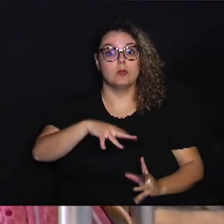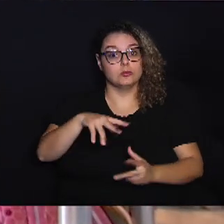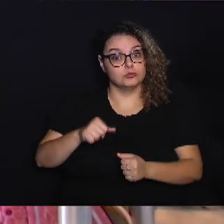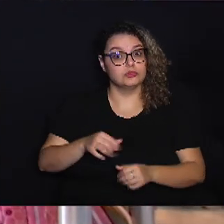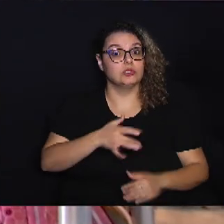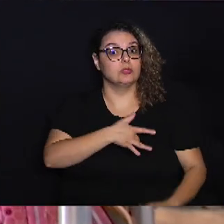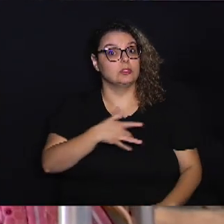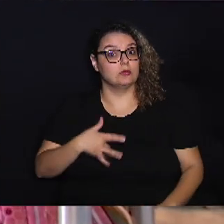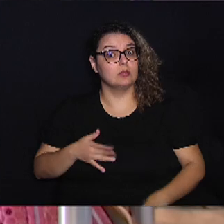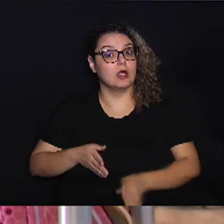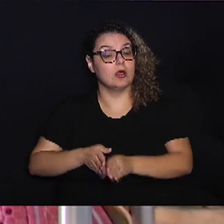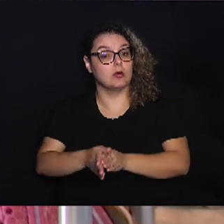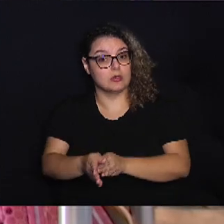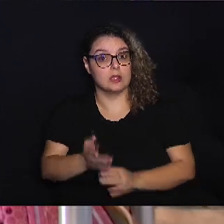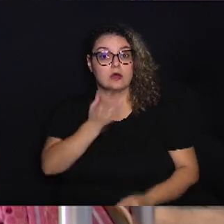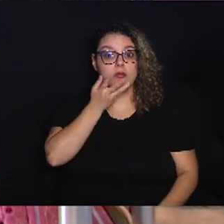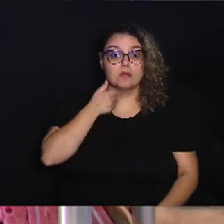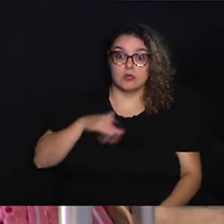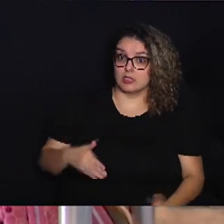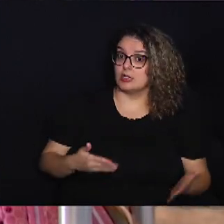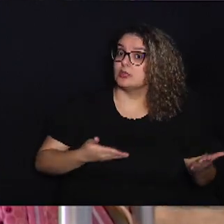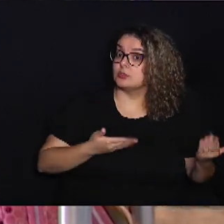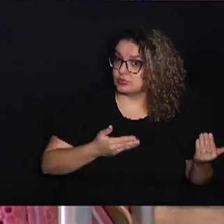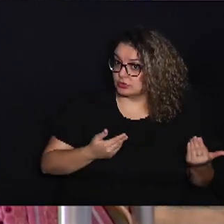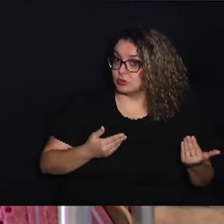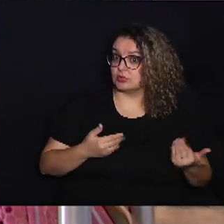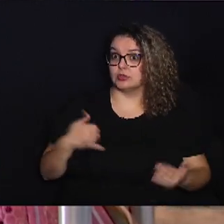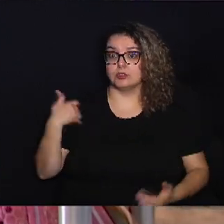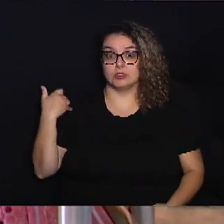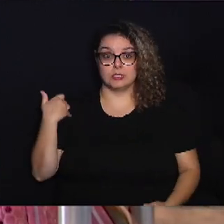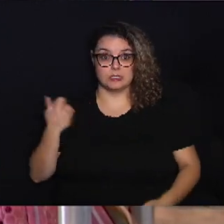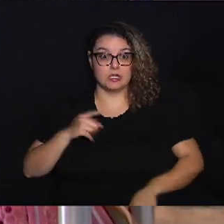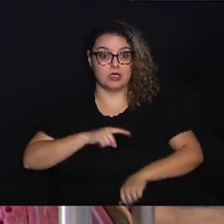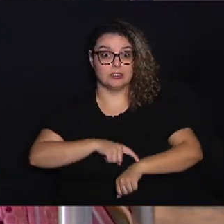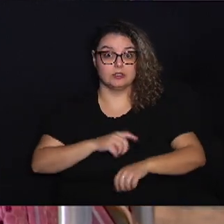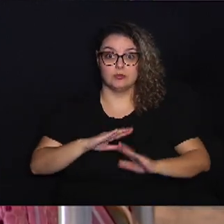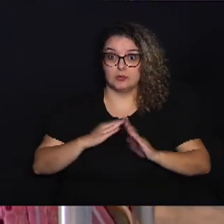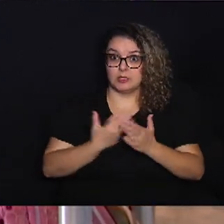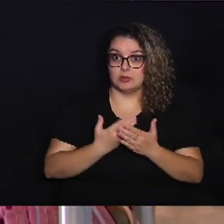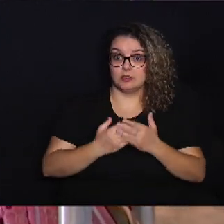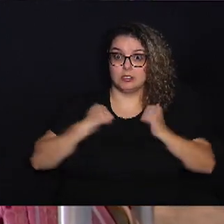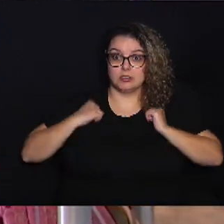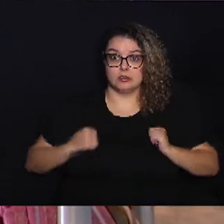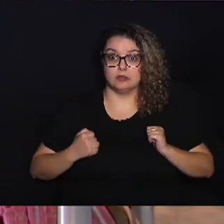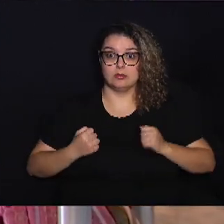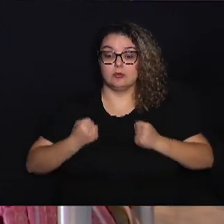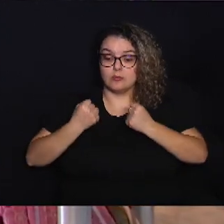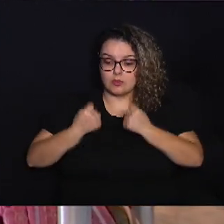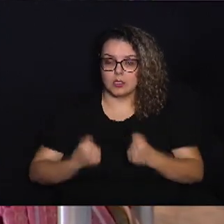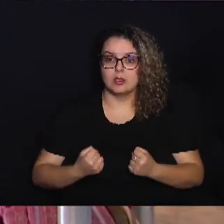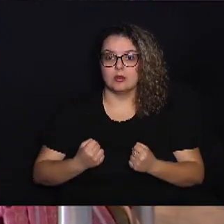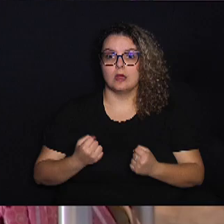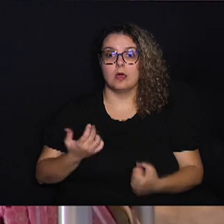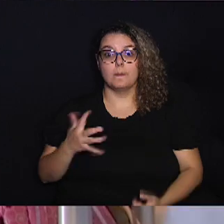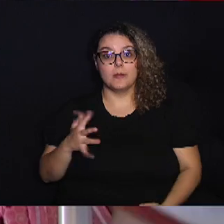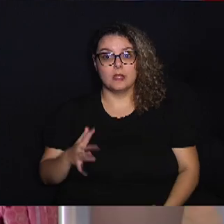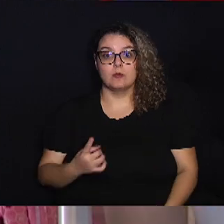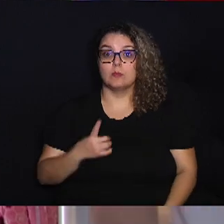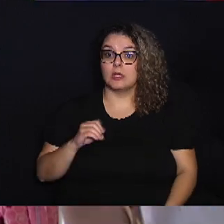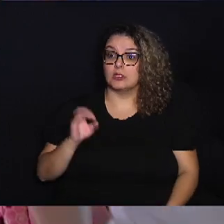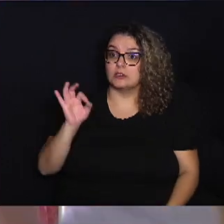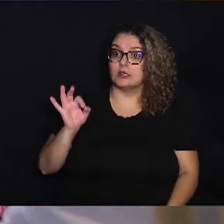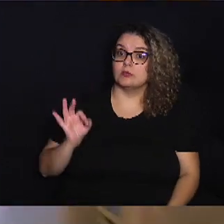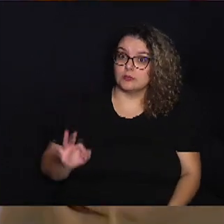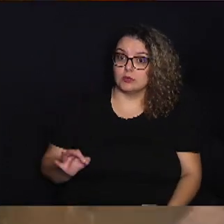recomenda que crianças e jovens em idade escolar carreguem mochilas que pesem no máximo o equivalente a 10%